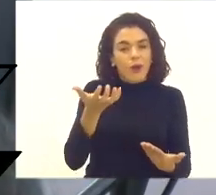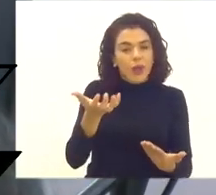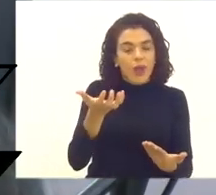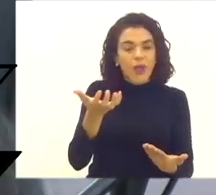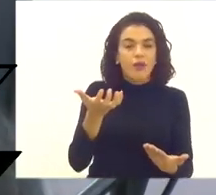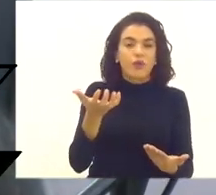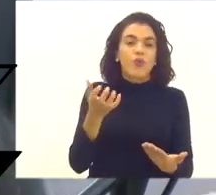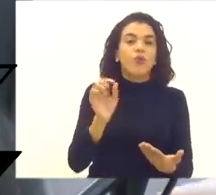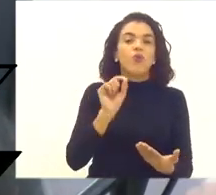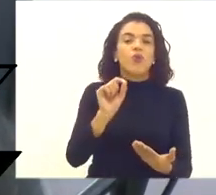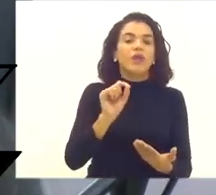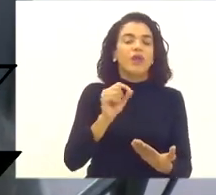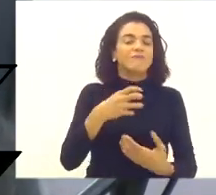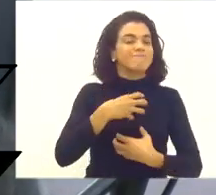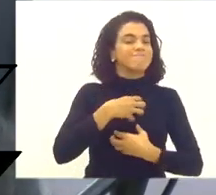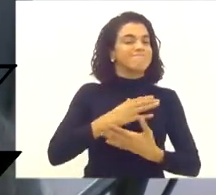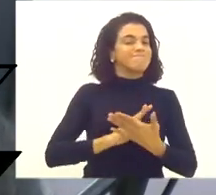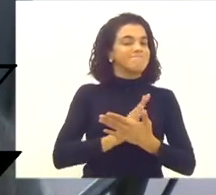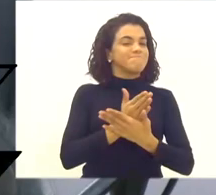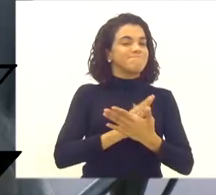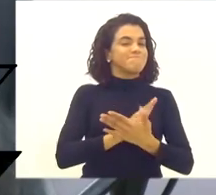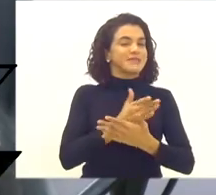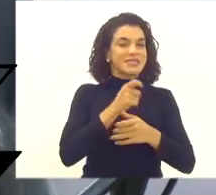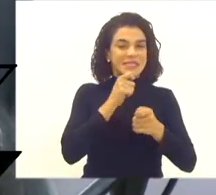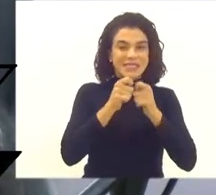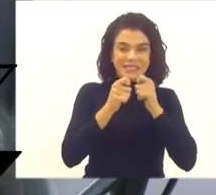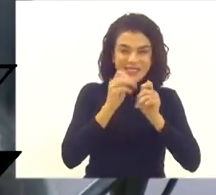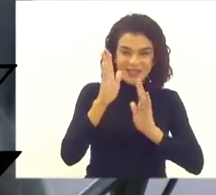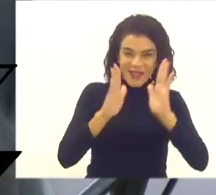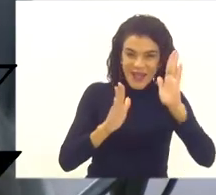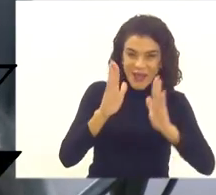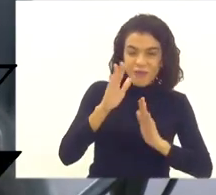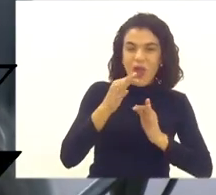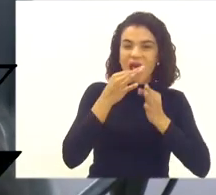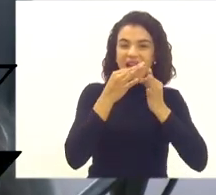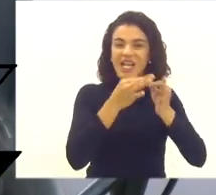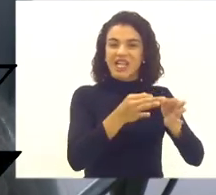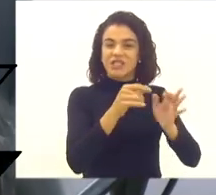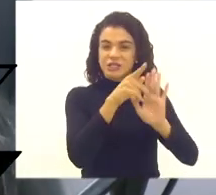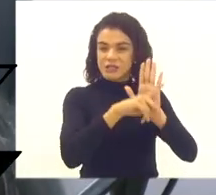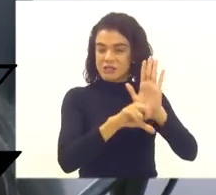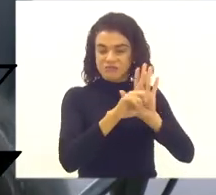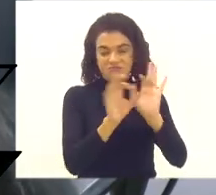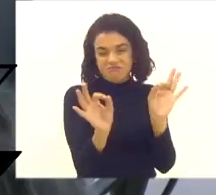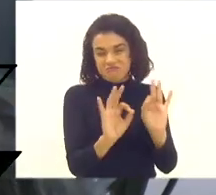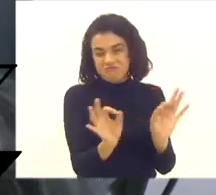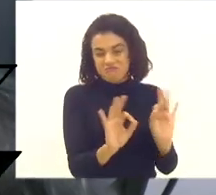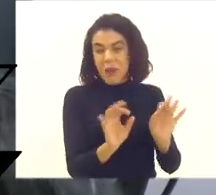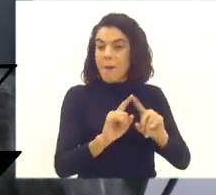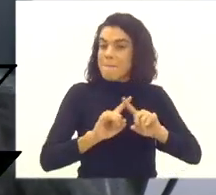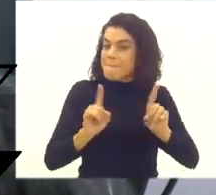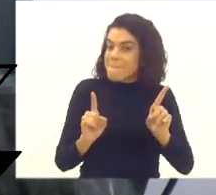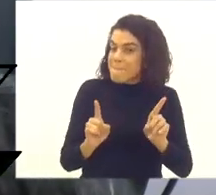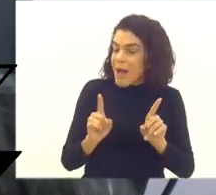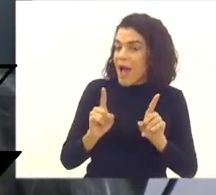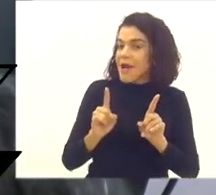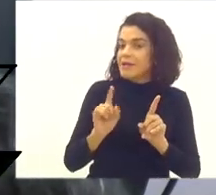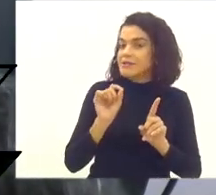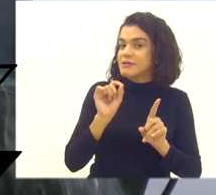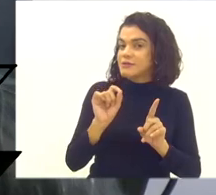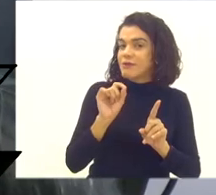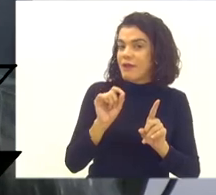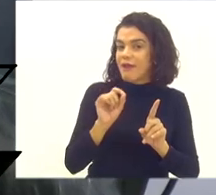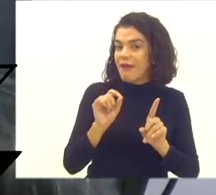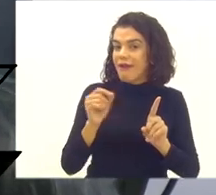só quero que me incomodava nas entrevistas não é umas críticas ao projeto mas a indicação